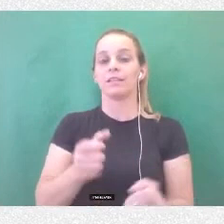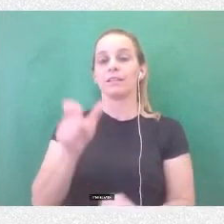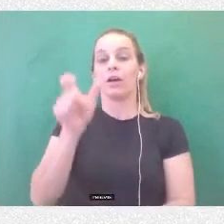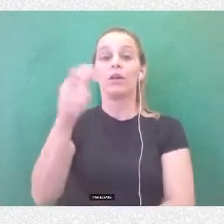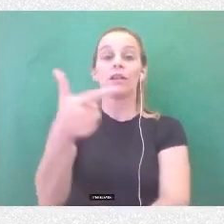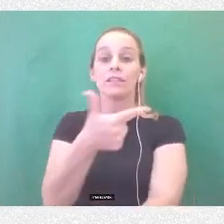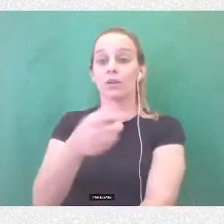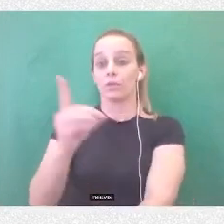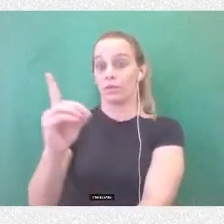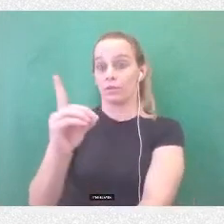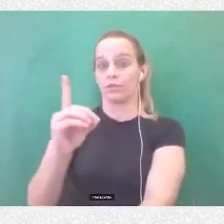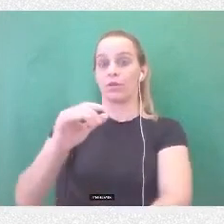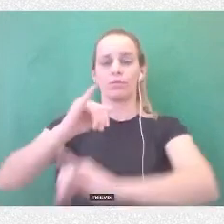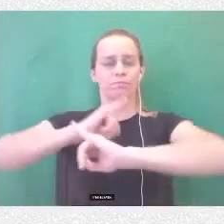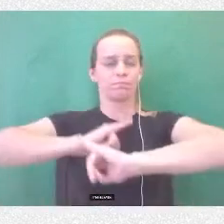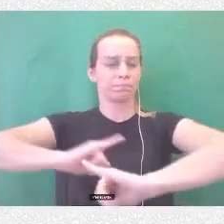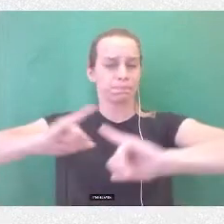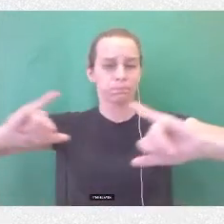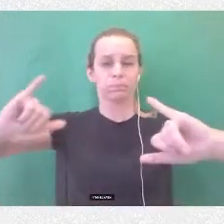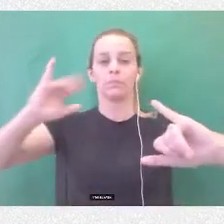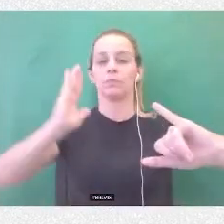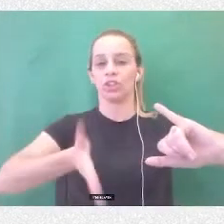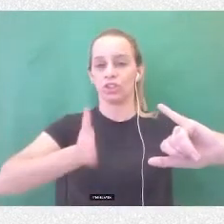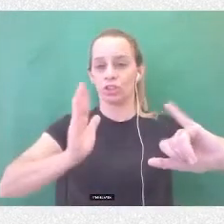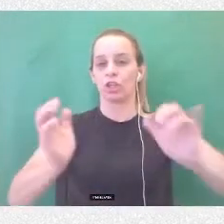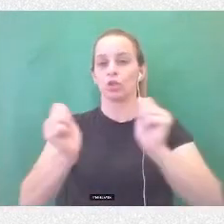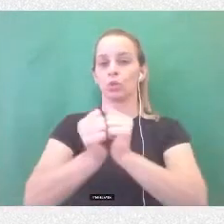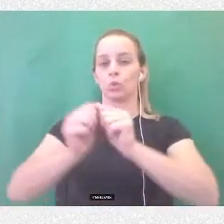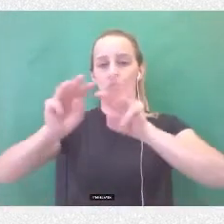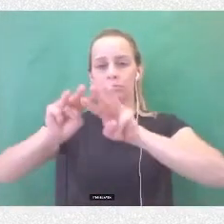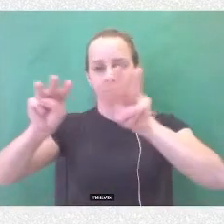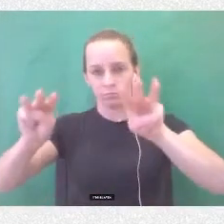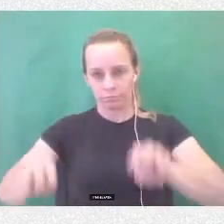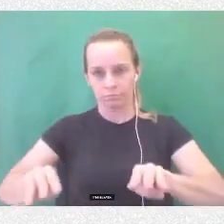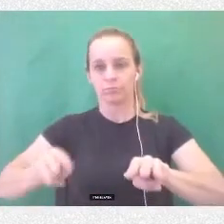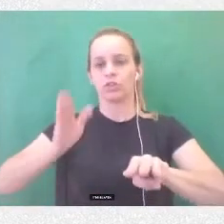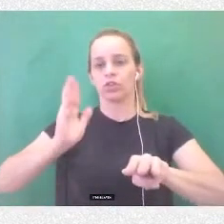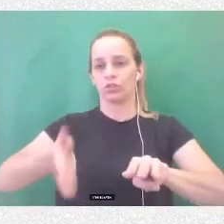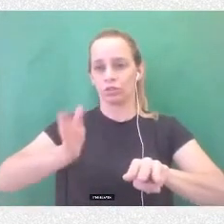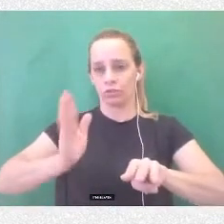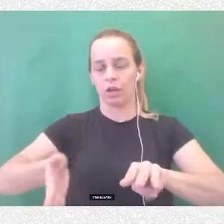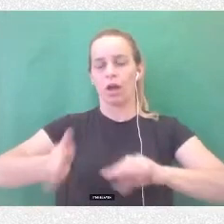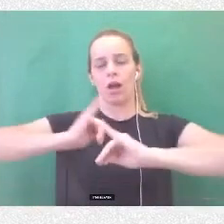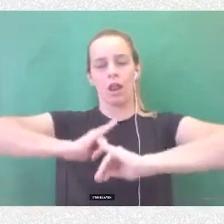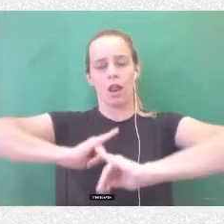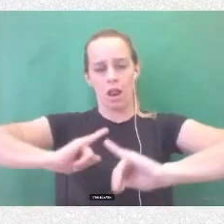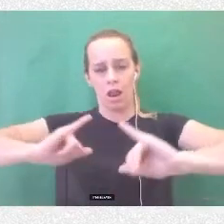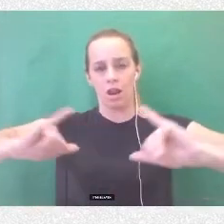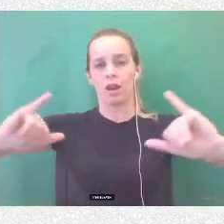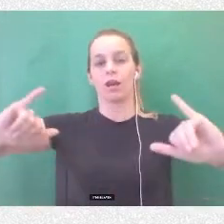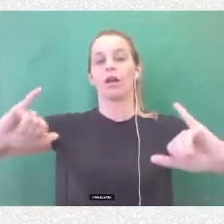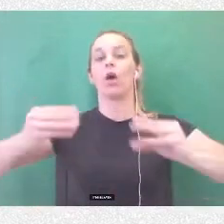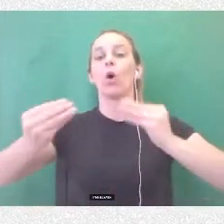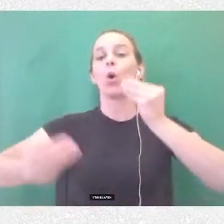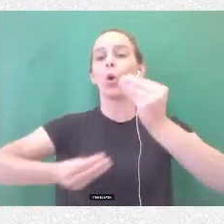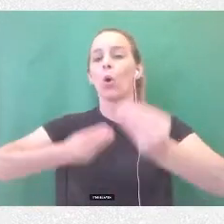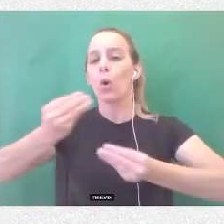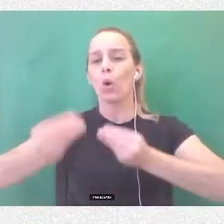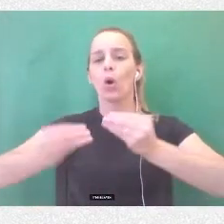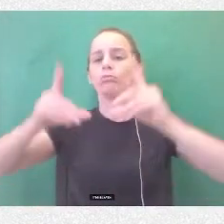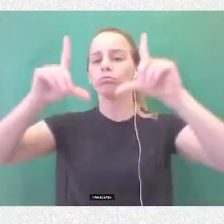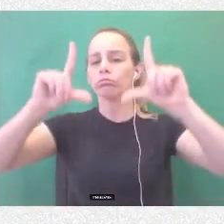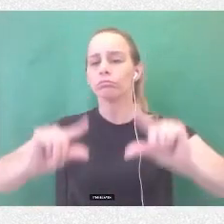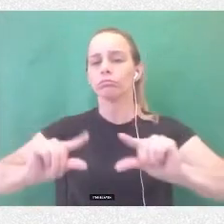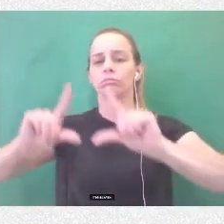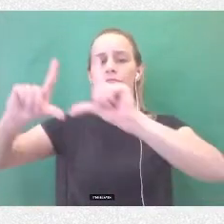Nós temos feito campanhas juntamente com a UFPR, na pessoa da doutora Cristina, de combate às fake news, como já foi aqui